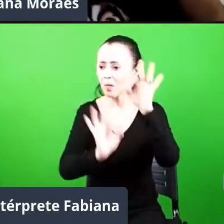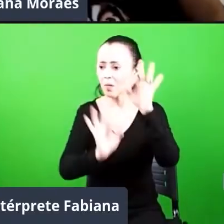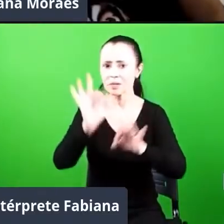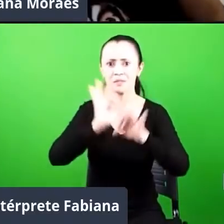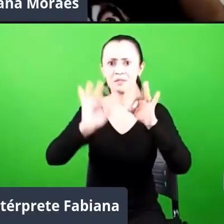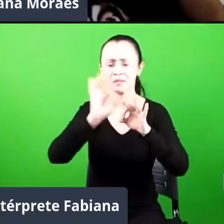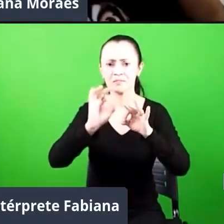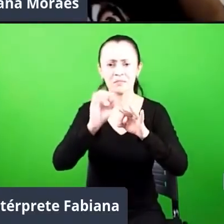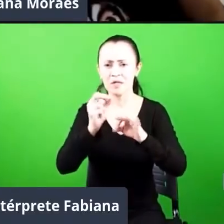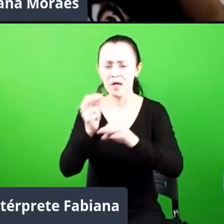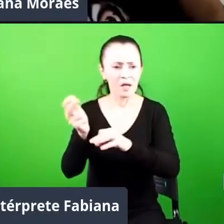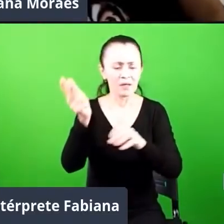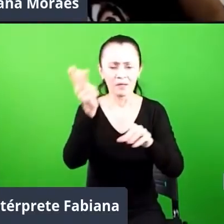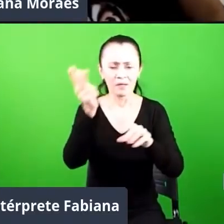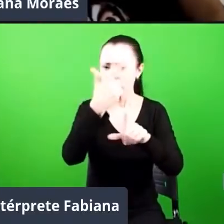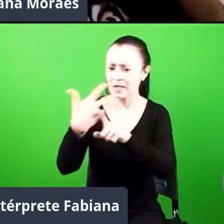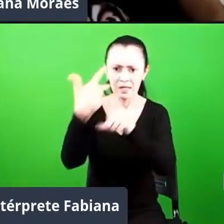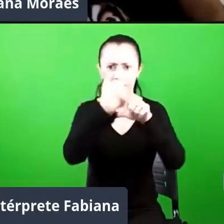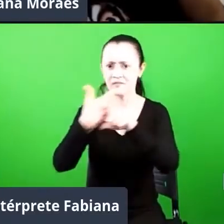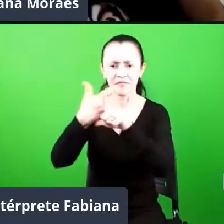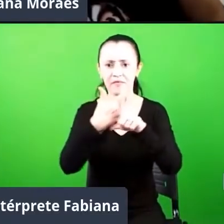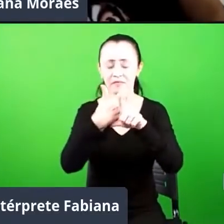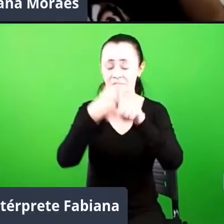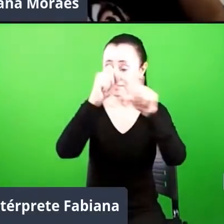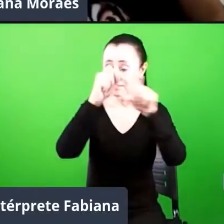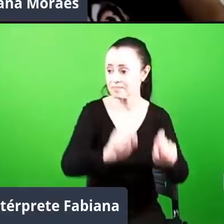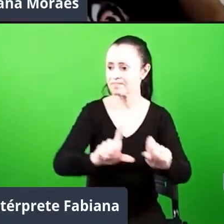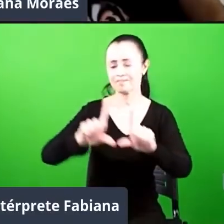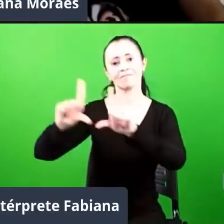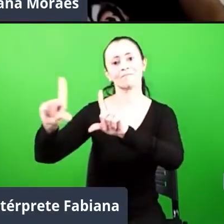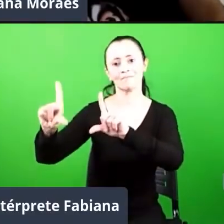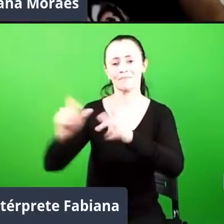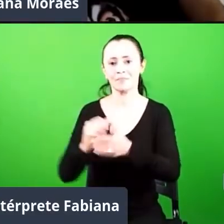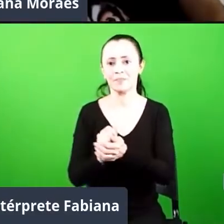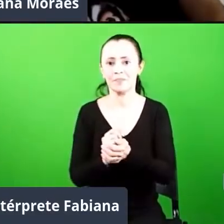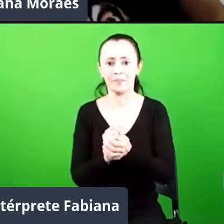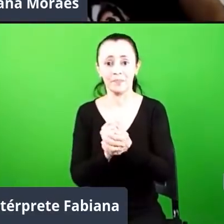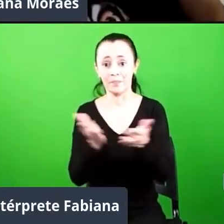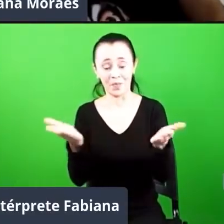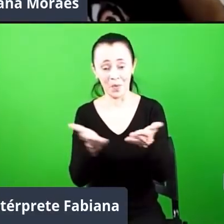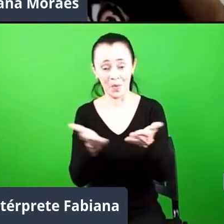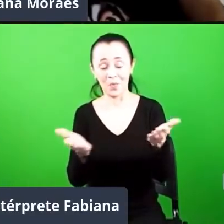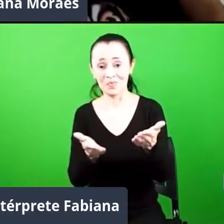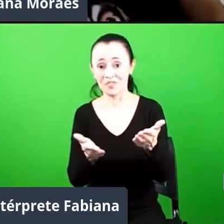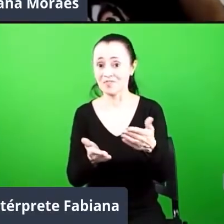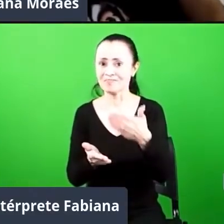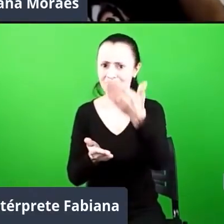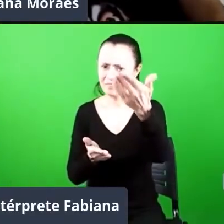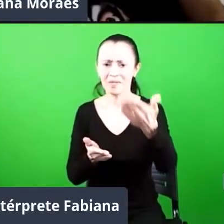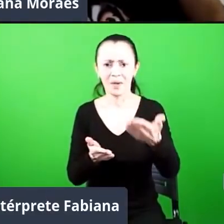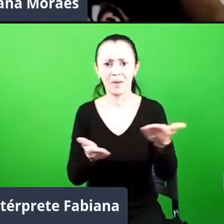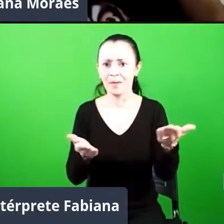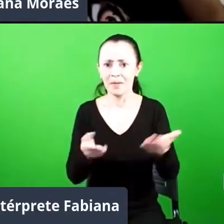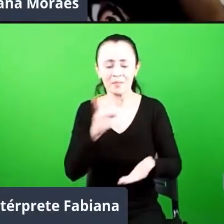vezes, até sair aquele programa. Hoje em dia, a Lana deve estar passando por isso, né? É um sofrimento